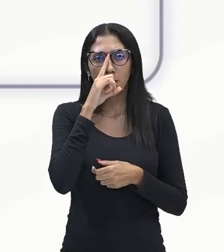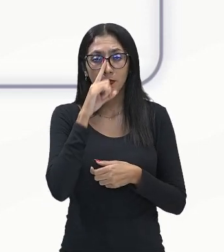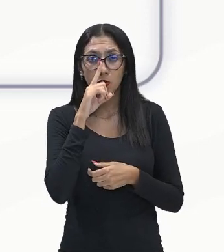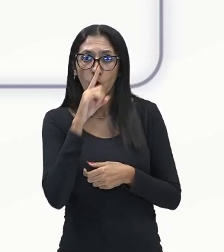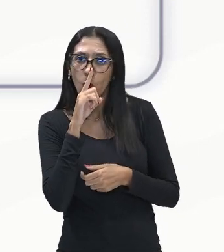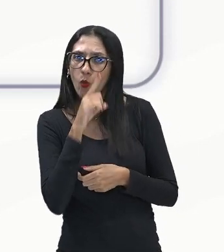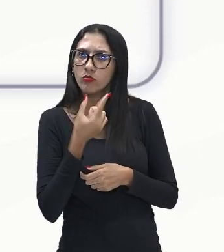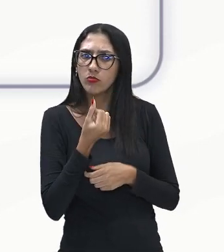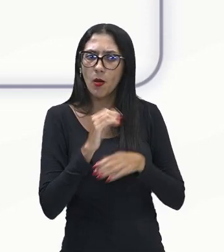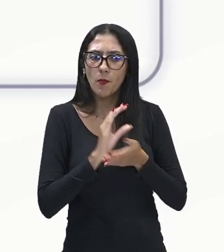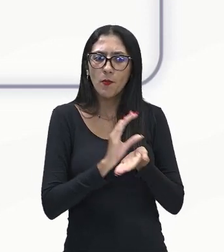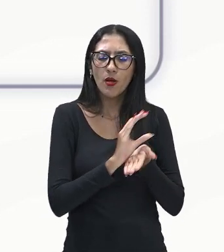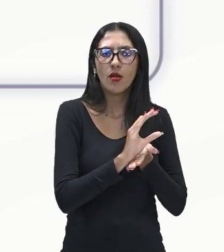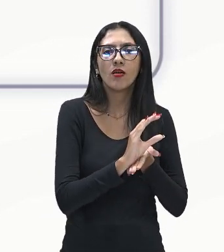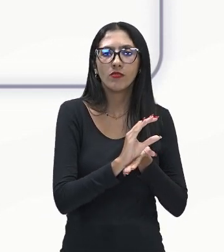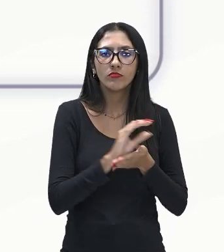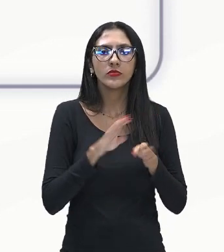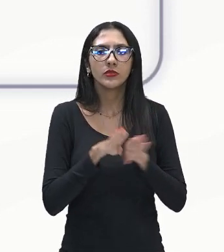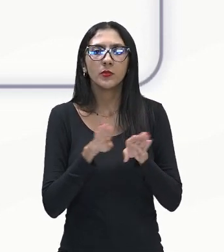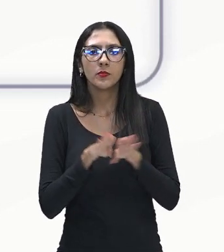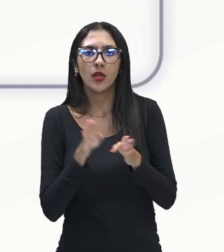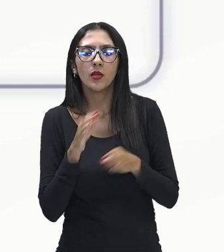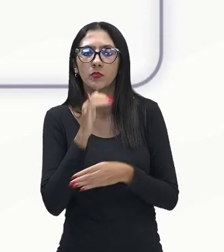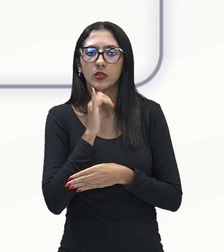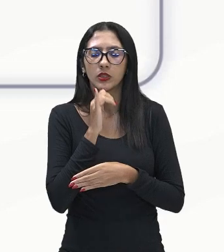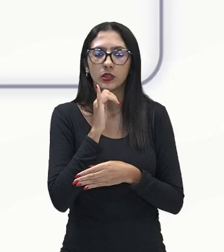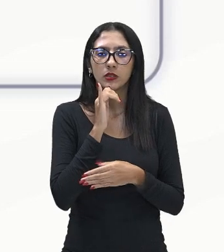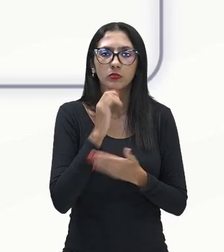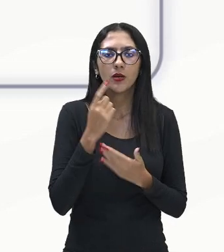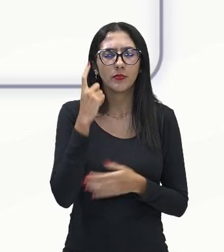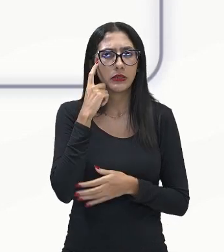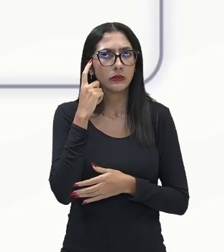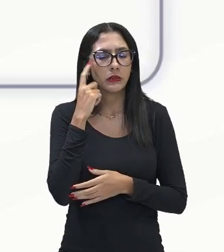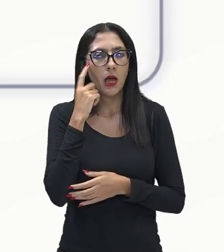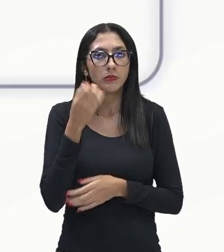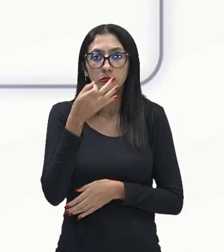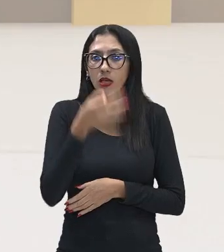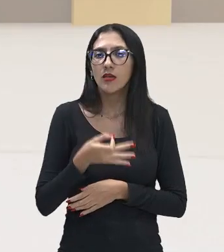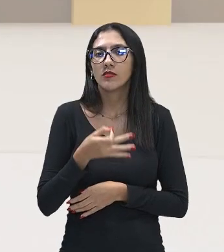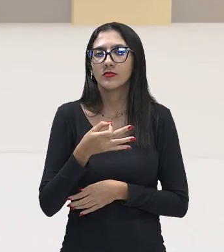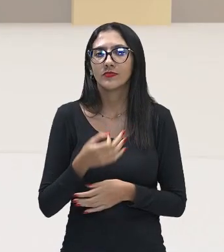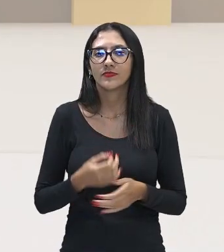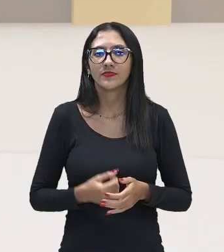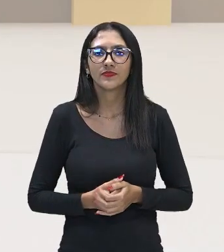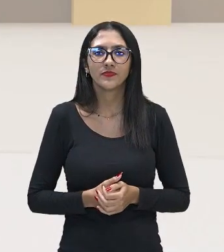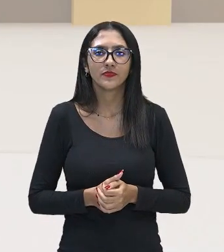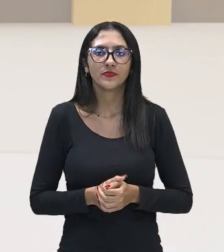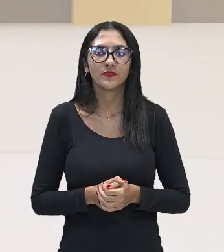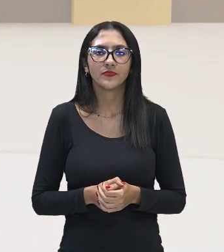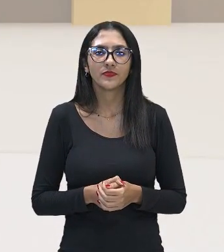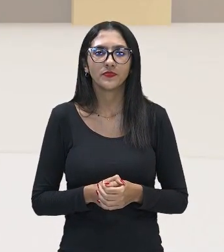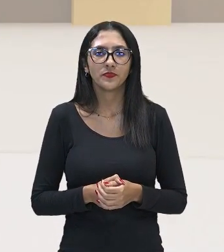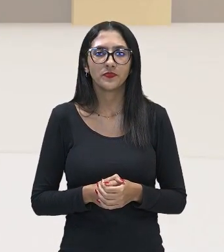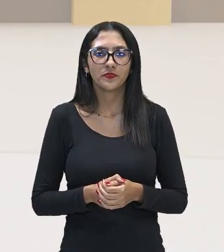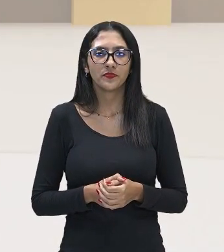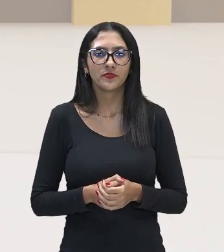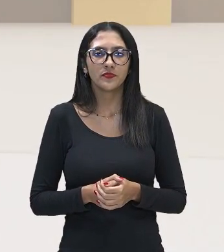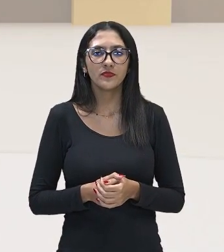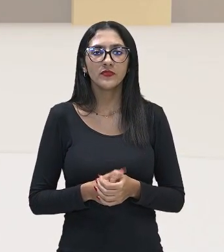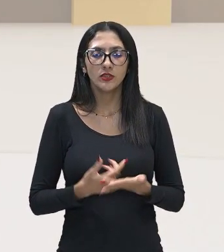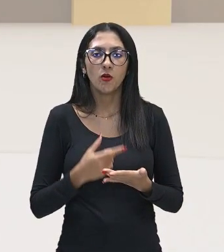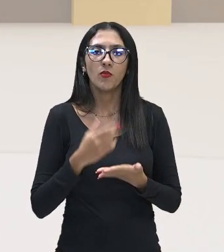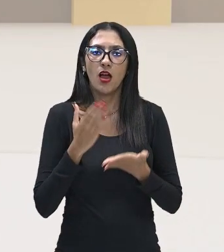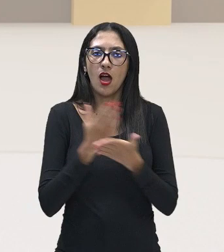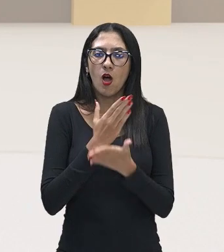e objetivos antes de tomar decisões financeiras. Tá bom? Então, tem alguns que vai lhe dar um retorno